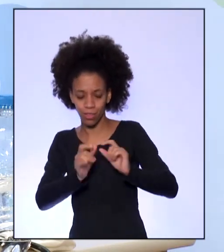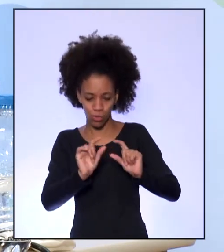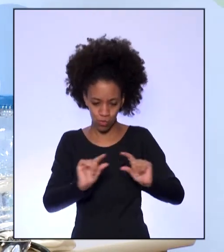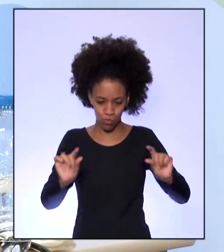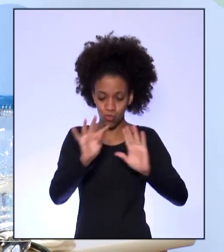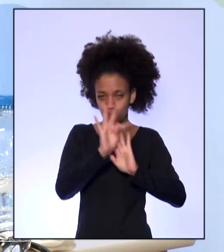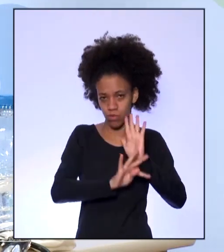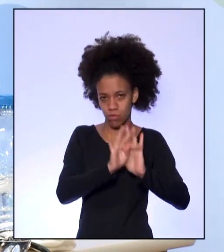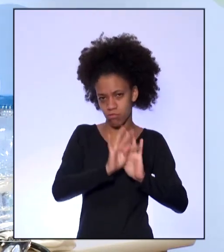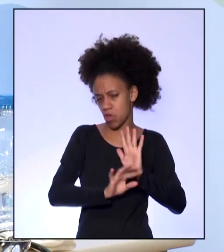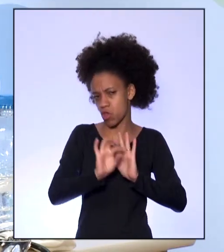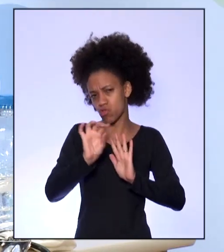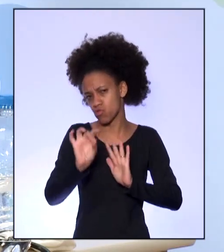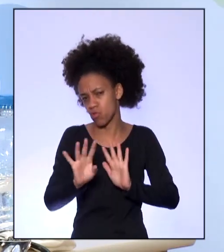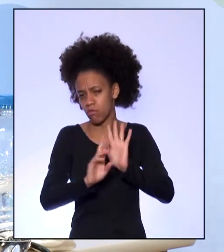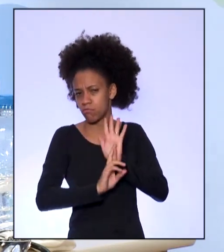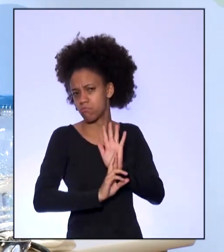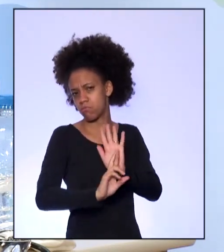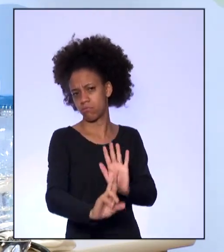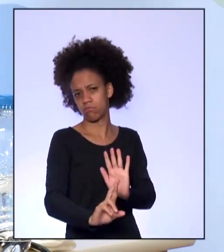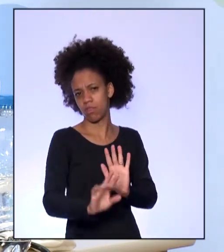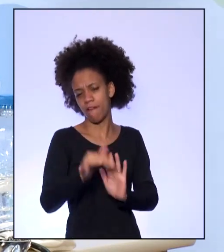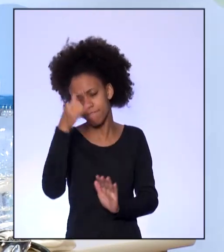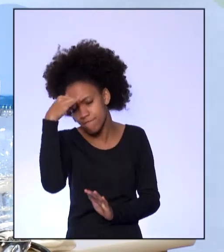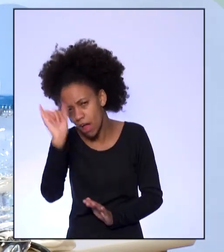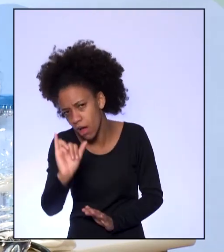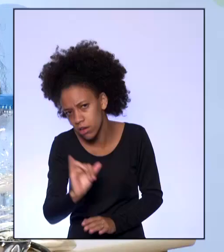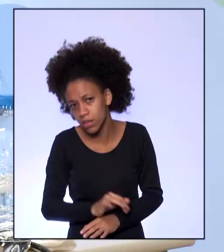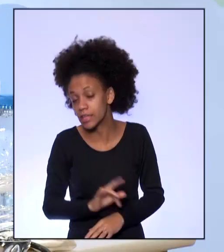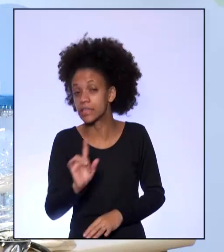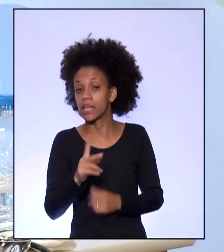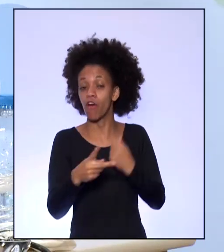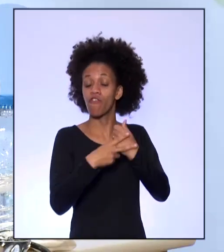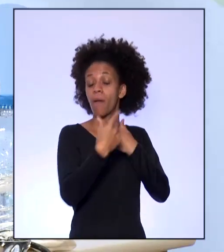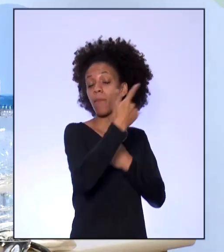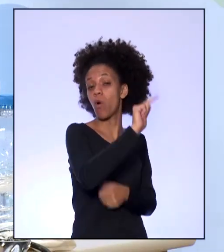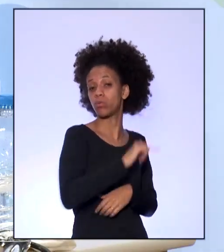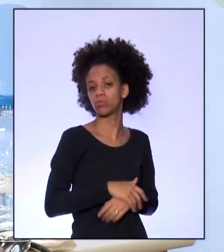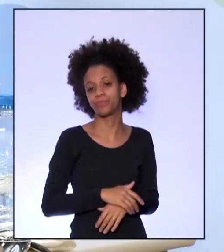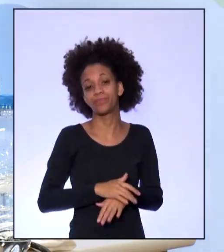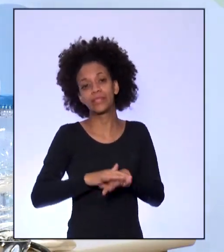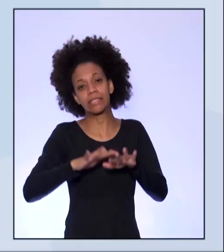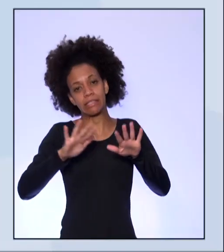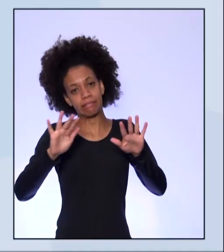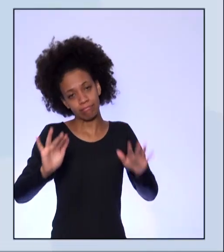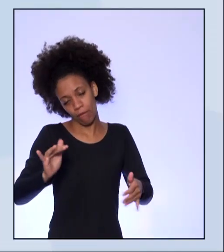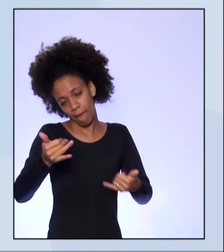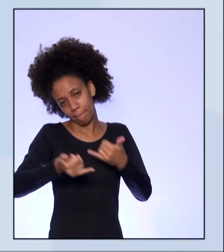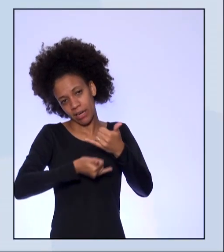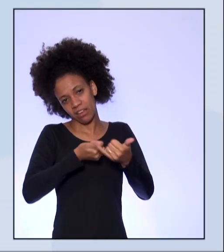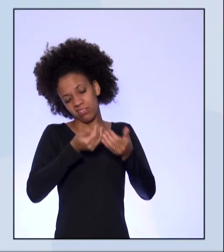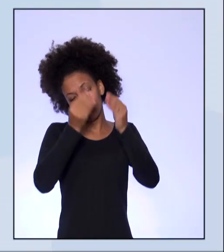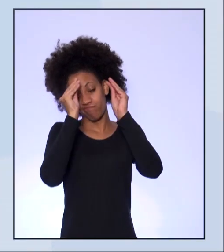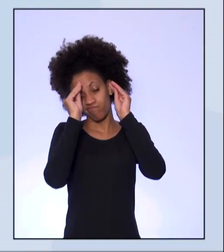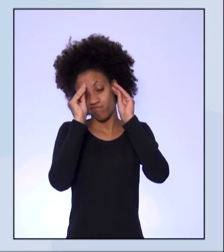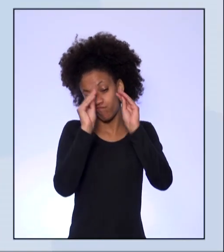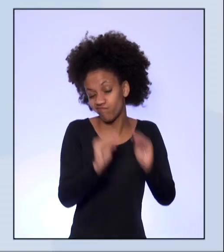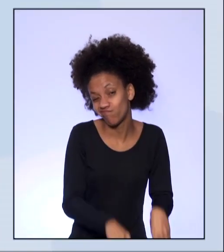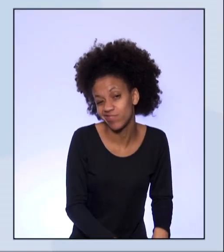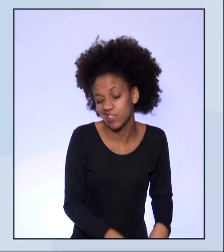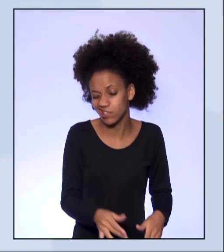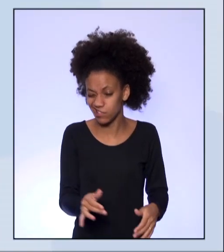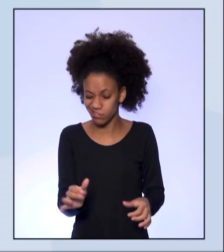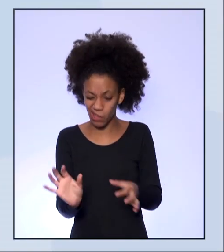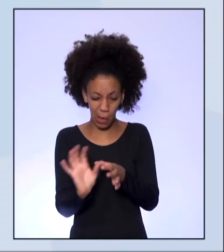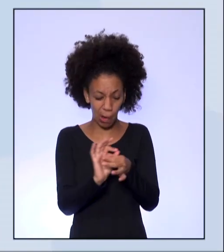representa o animal vaca e não há um outro verbo. Bom, o humor perderia totalmente a graça e ficaria sentido como